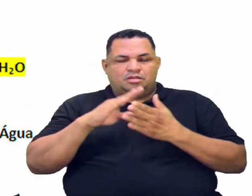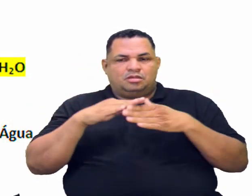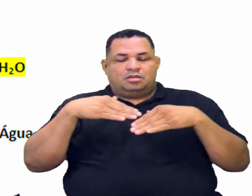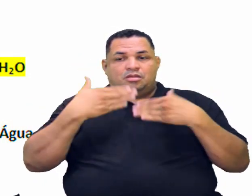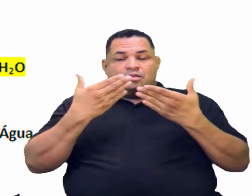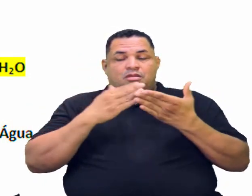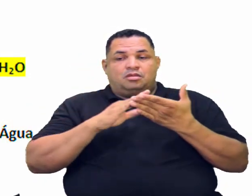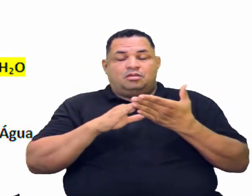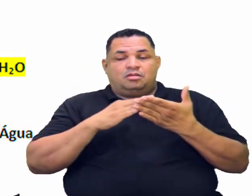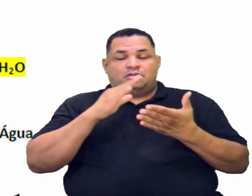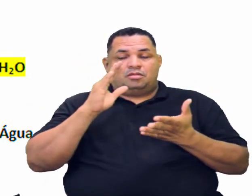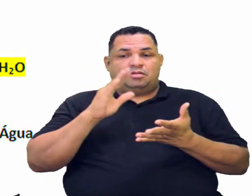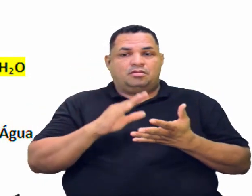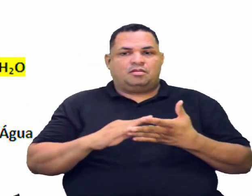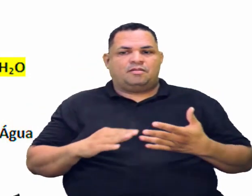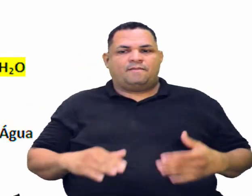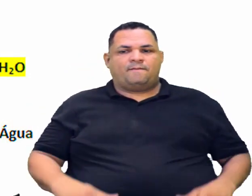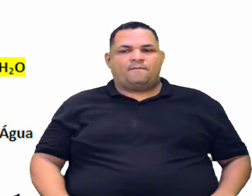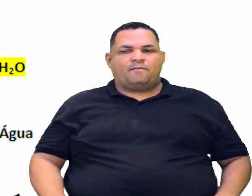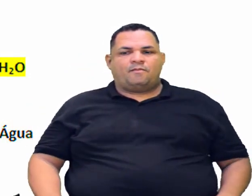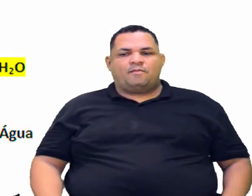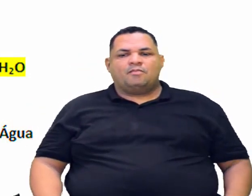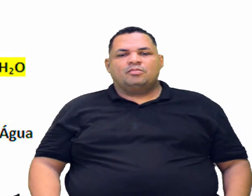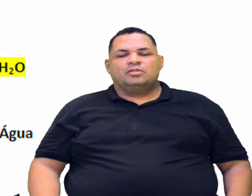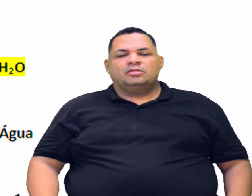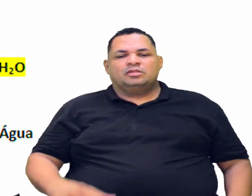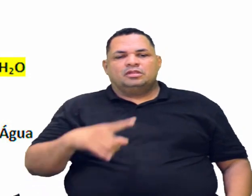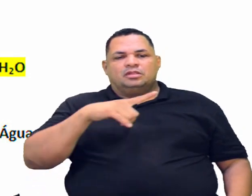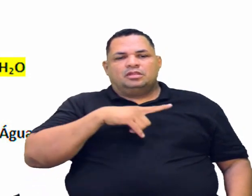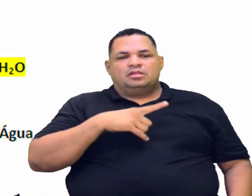desidratação intramolecular, ou seja, de um mol